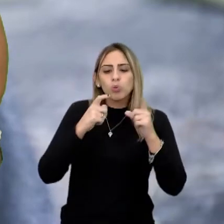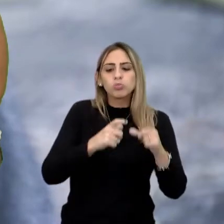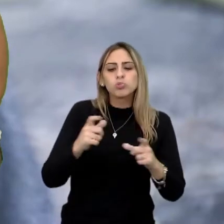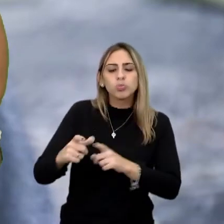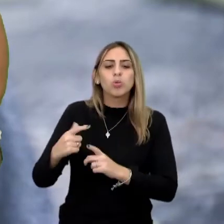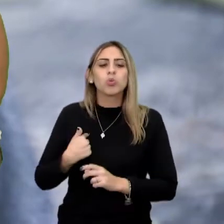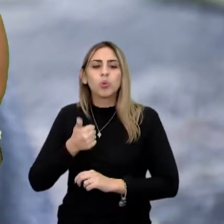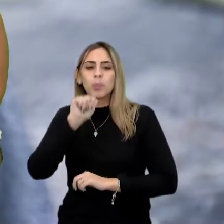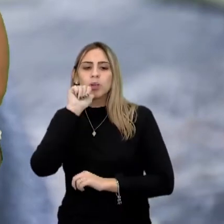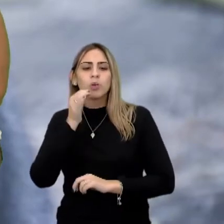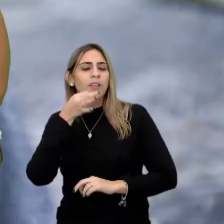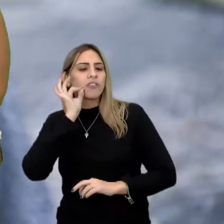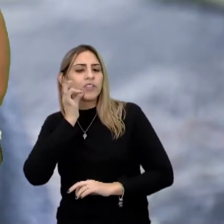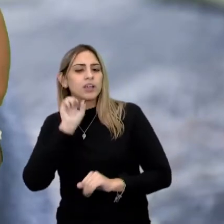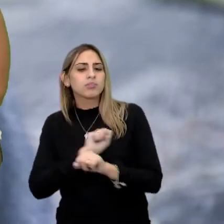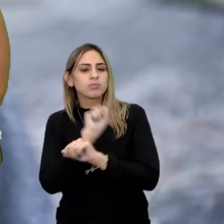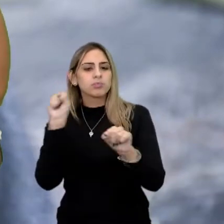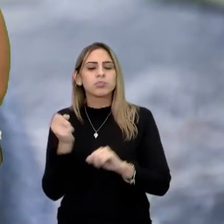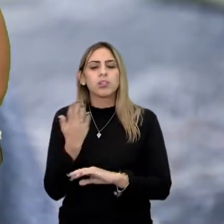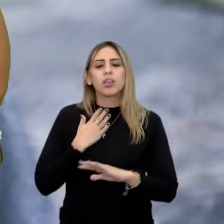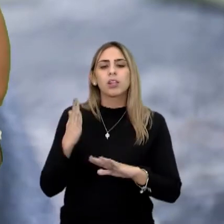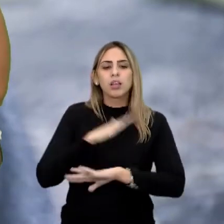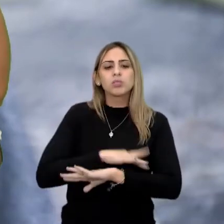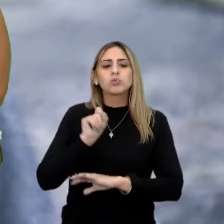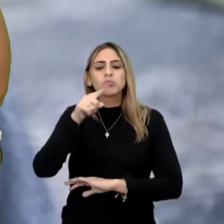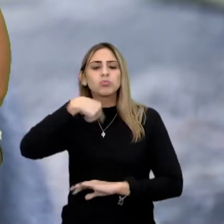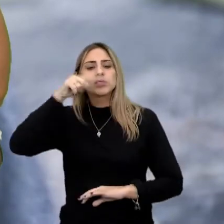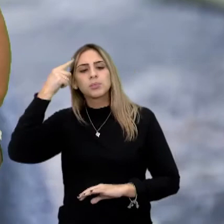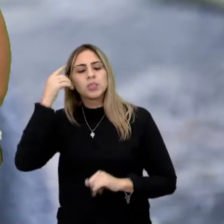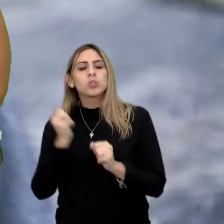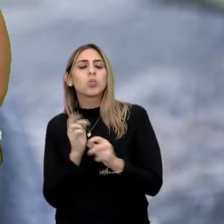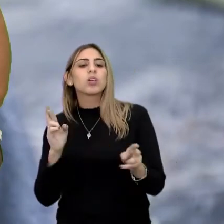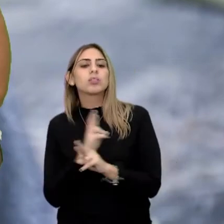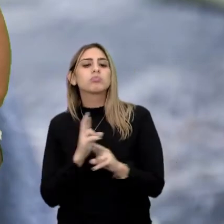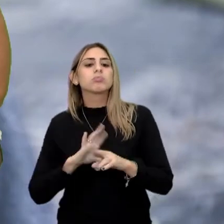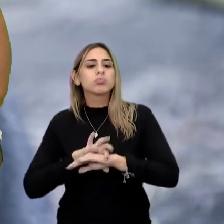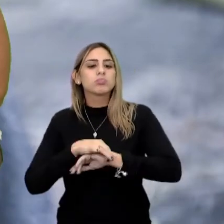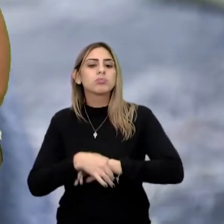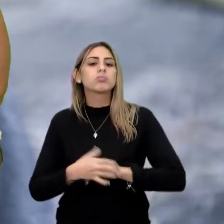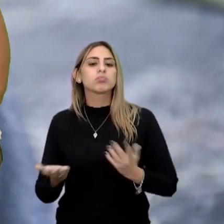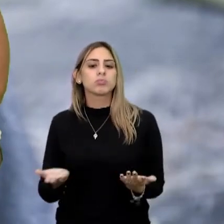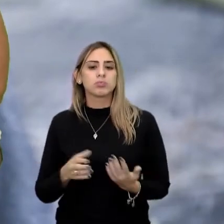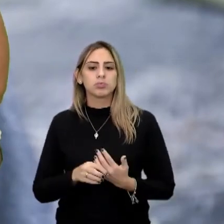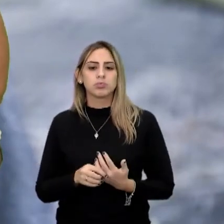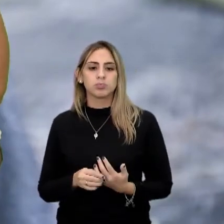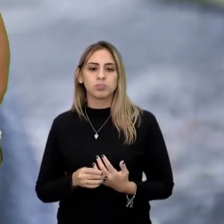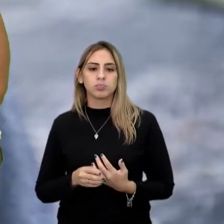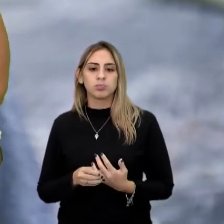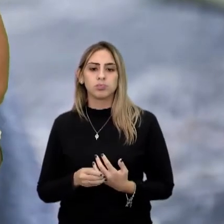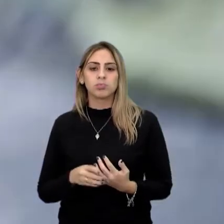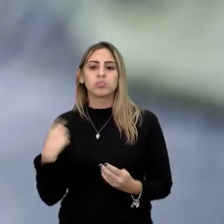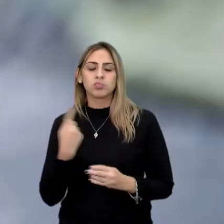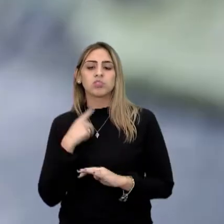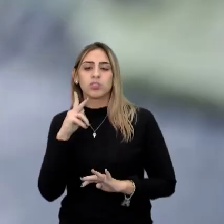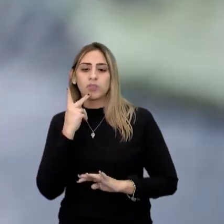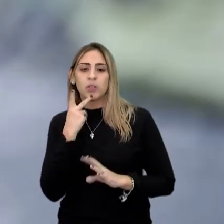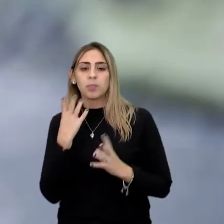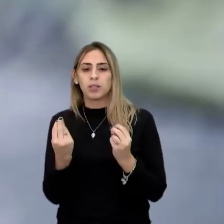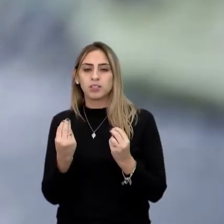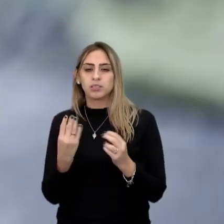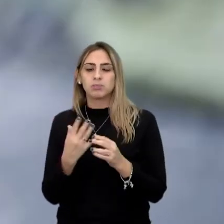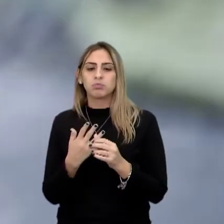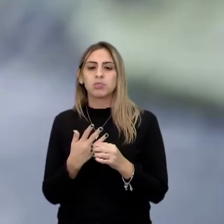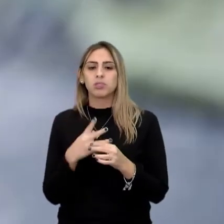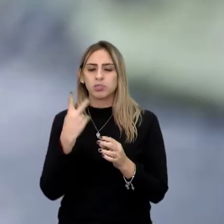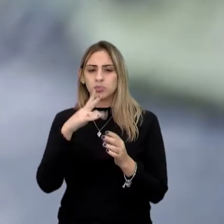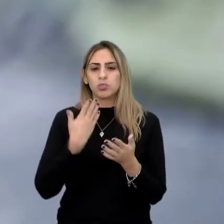tomando café da manhã, da tarde, jantar, o que que vocês pensam com relação à segurança da informação? A gente já conversou bastante sobre isso até aqui na